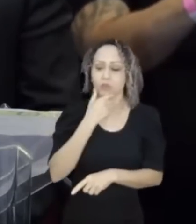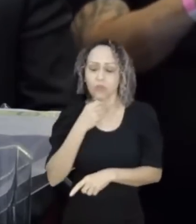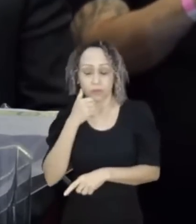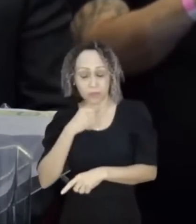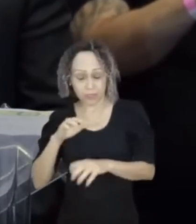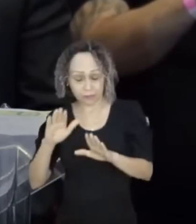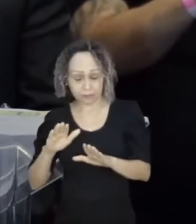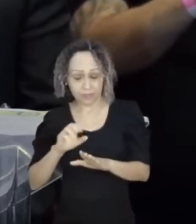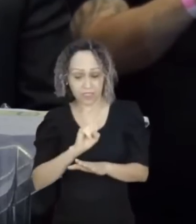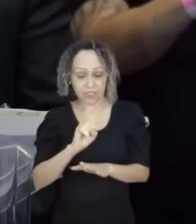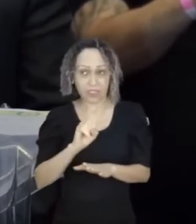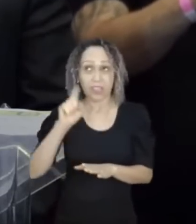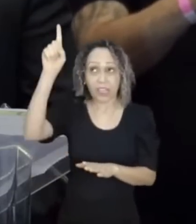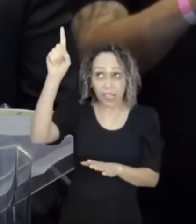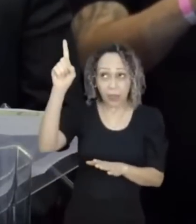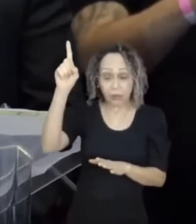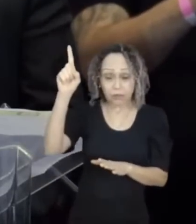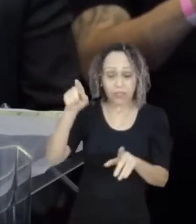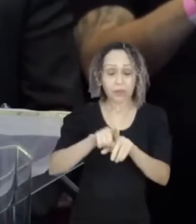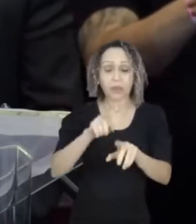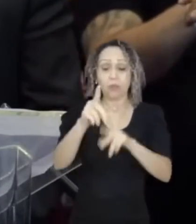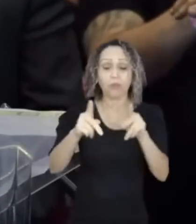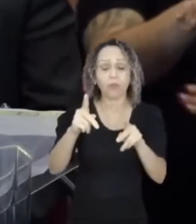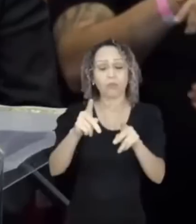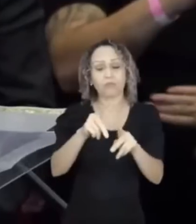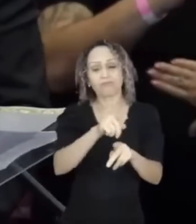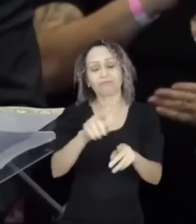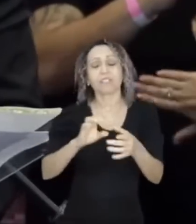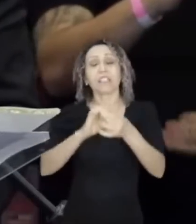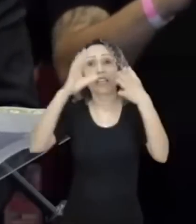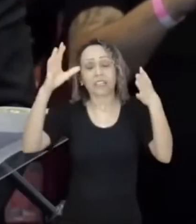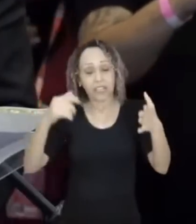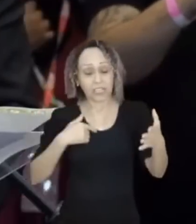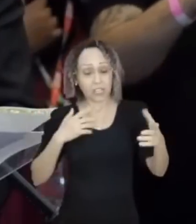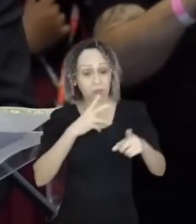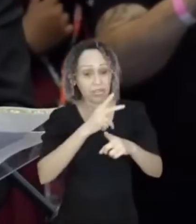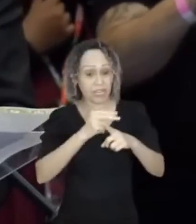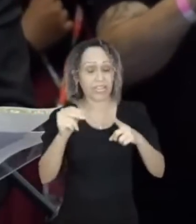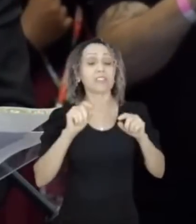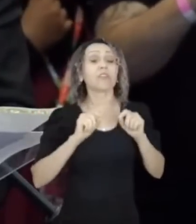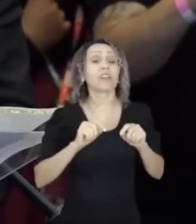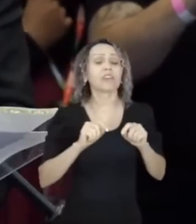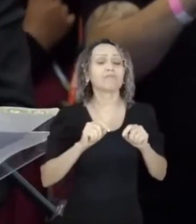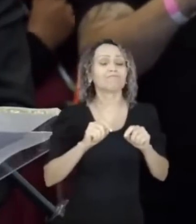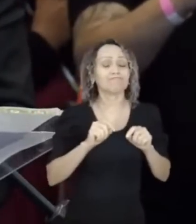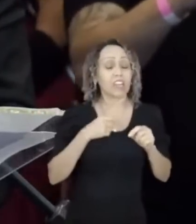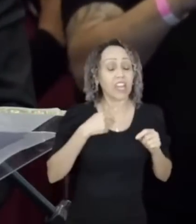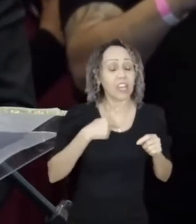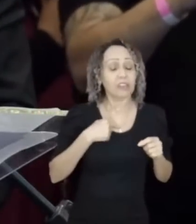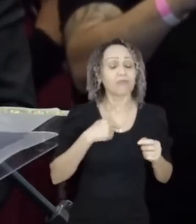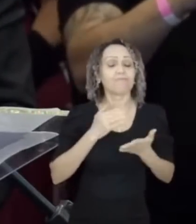seja eleito, além de manter esses direitos, vou estimular sempre mais a parceria com as igrejas